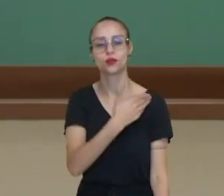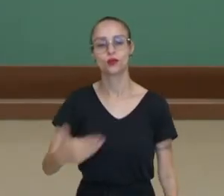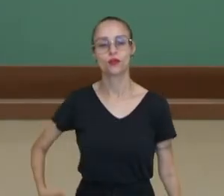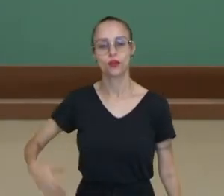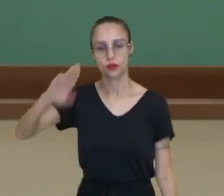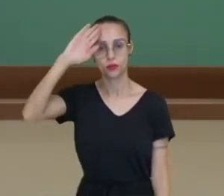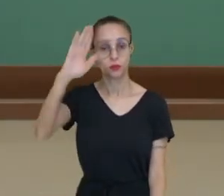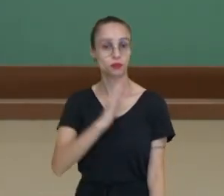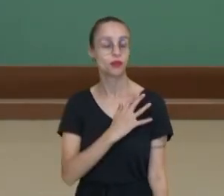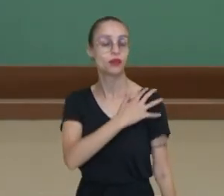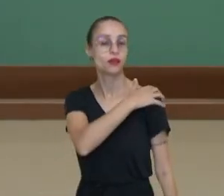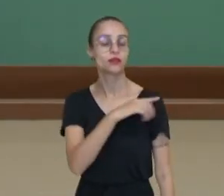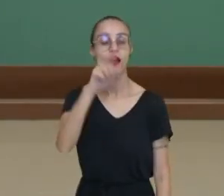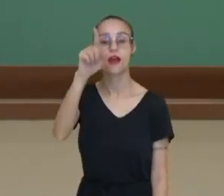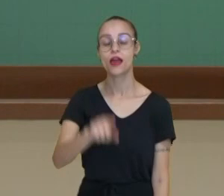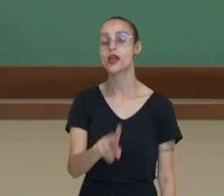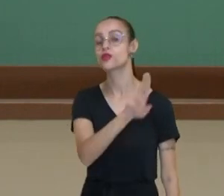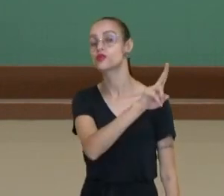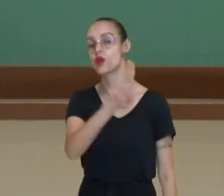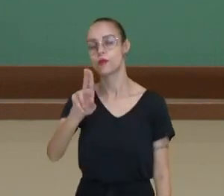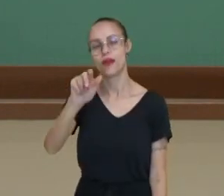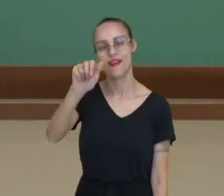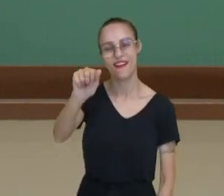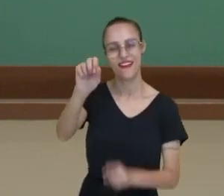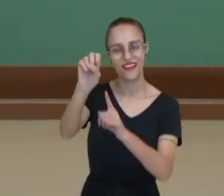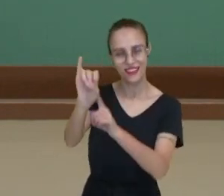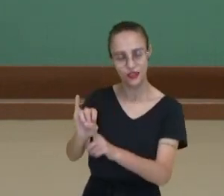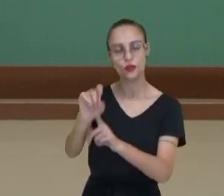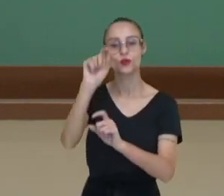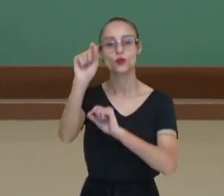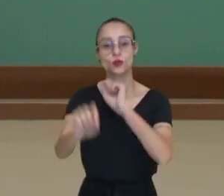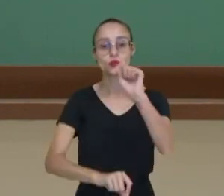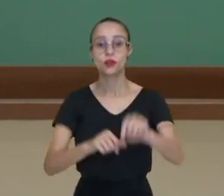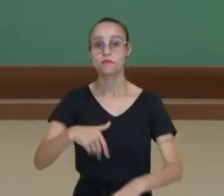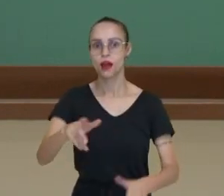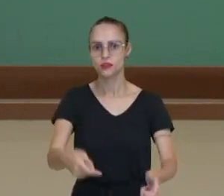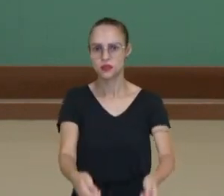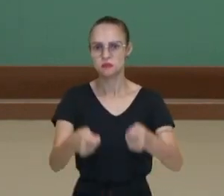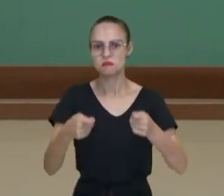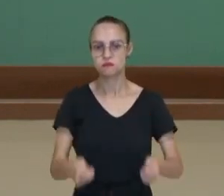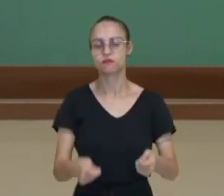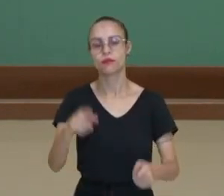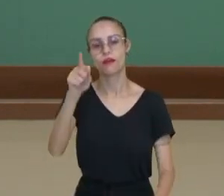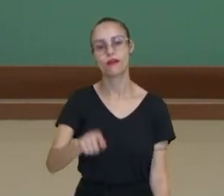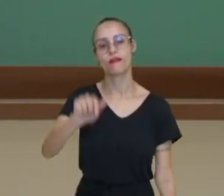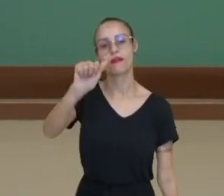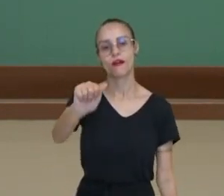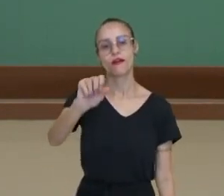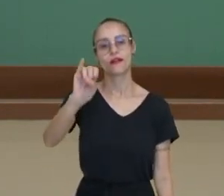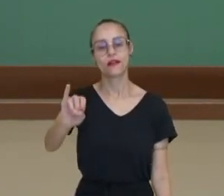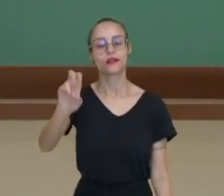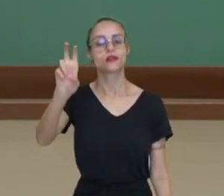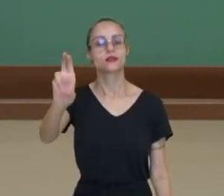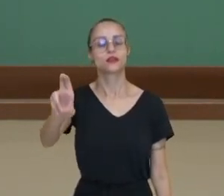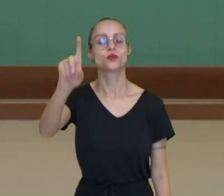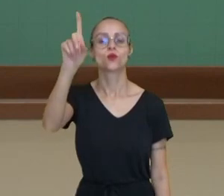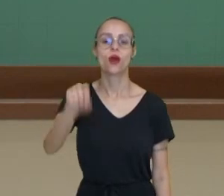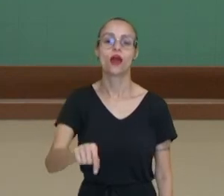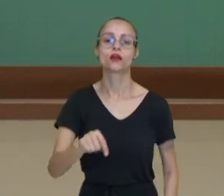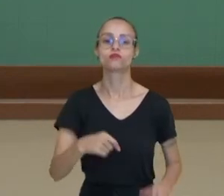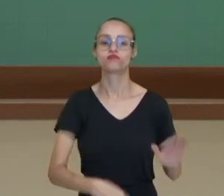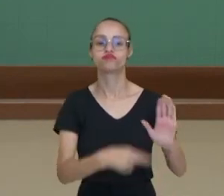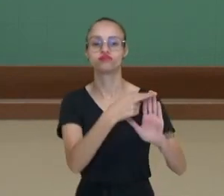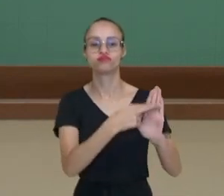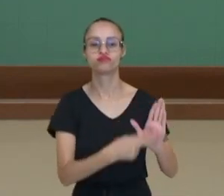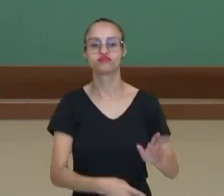conhecidas como atos institucionais. O mais repressivo deles, o AI-5, Ato Institucional número